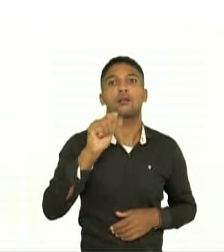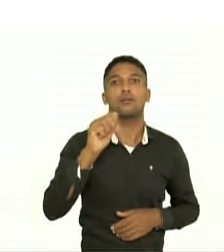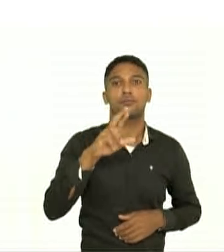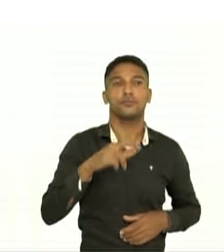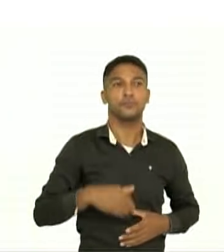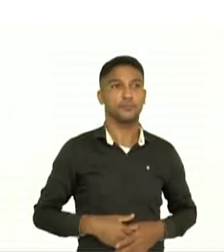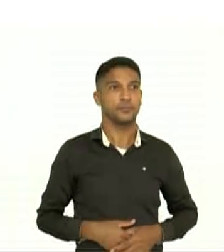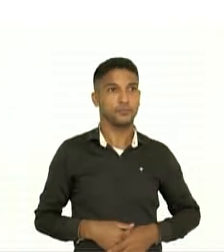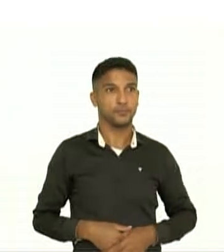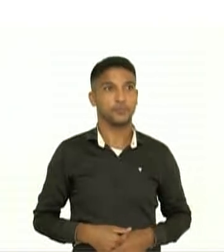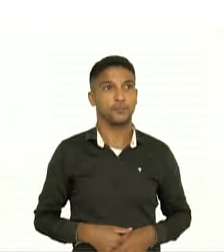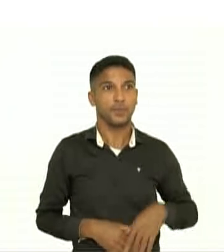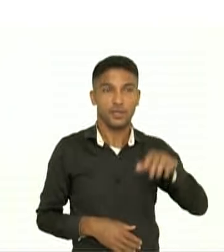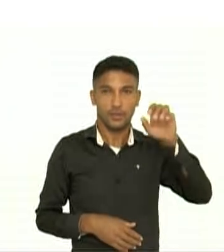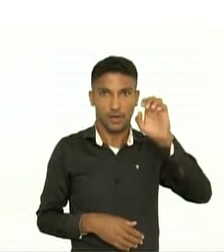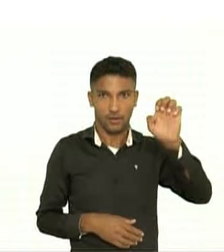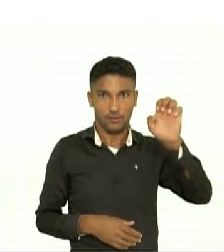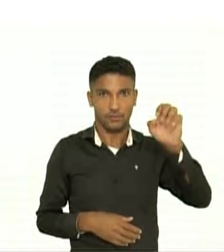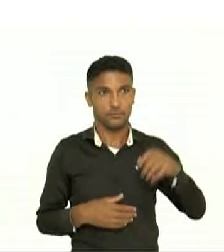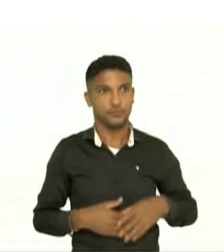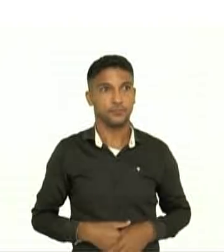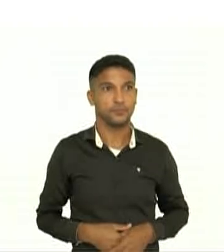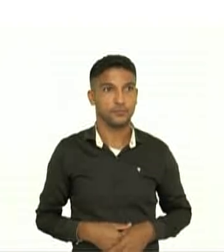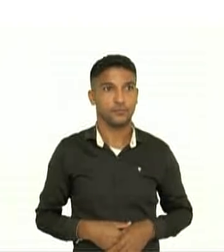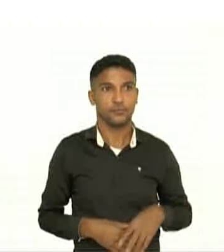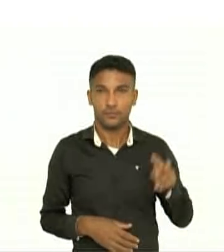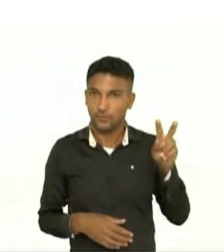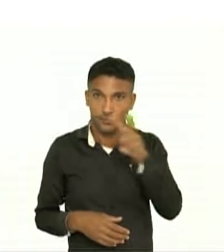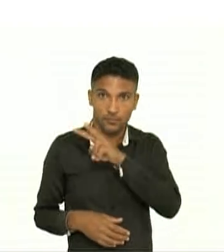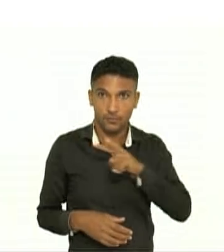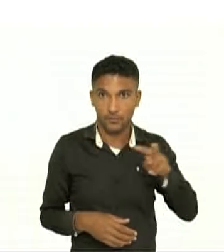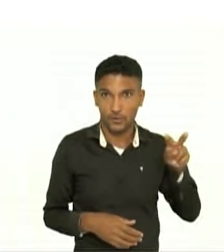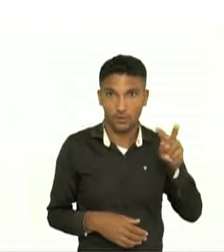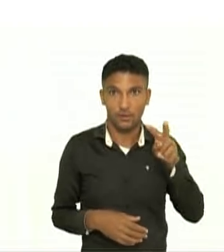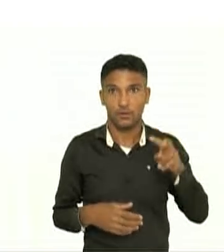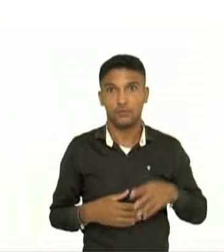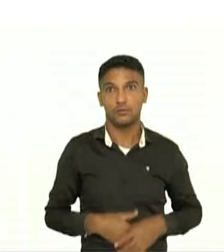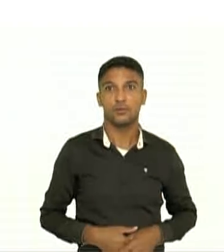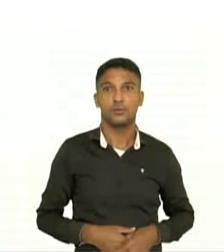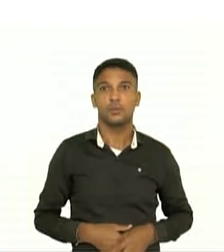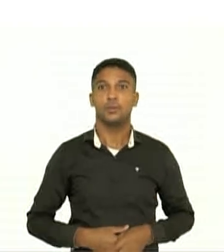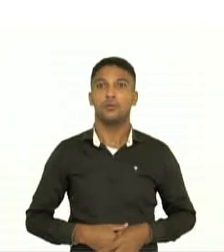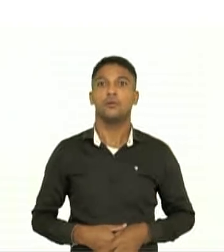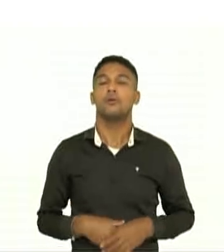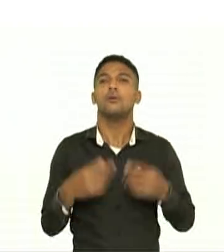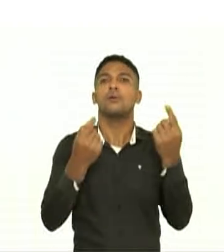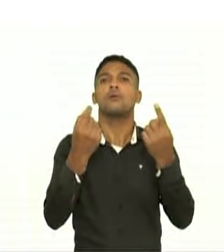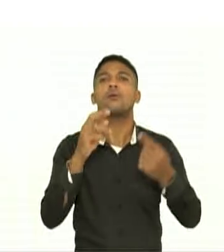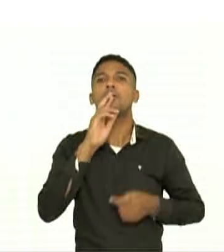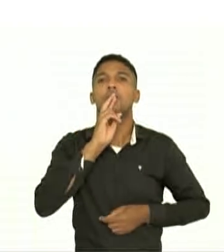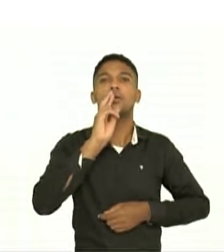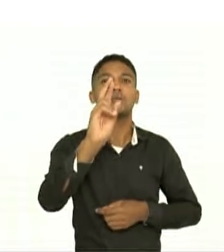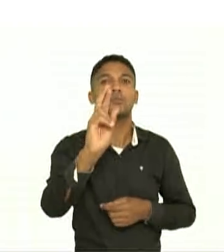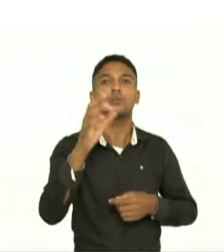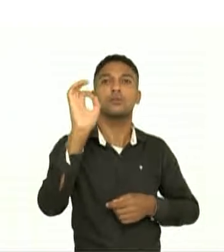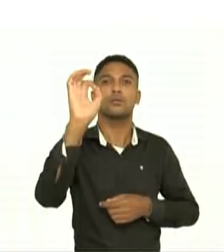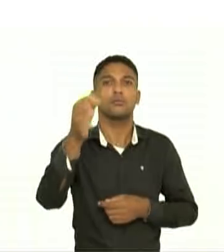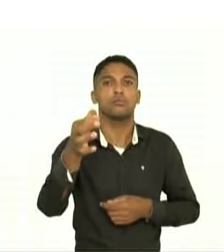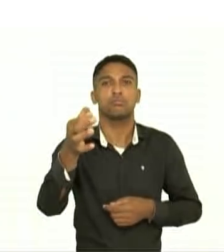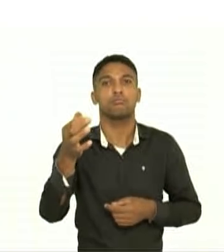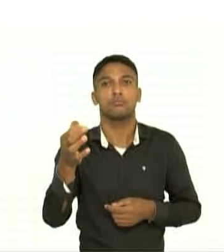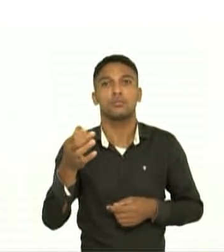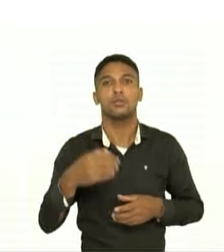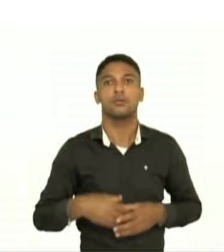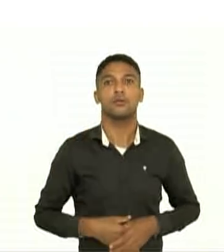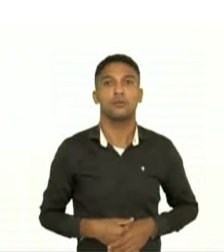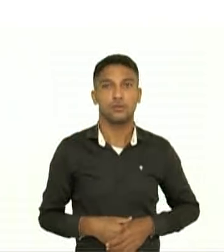que a definição de peso leva em consideração a aceleração da gravidade. Qual dessas alternativas está correta aí, pessoal?